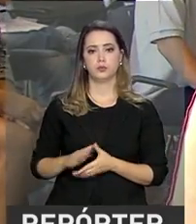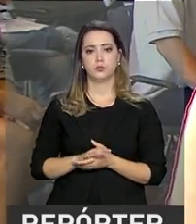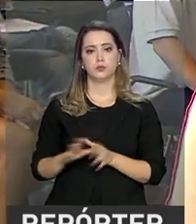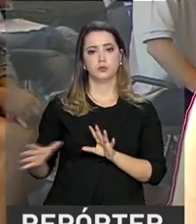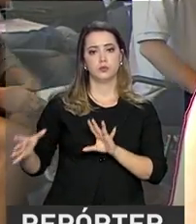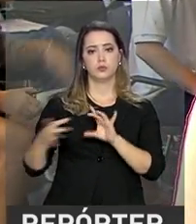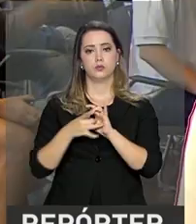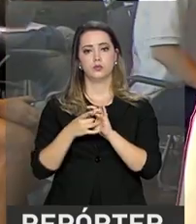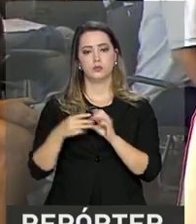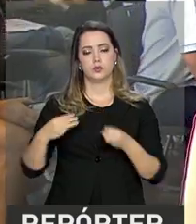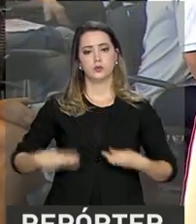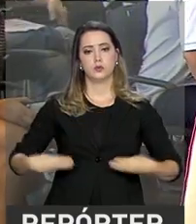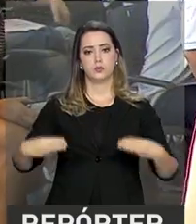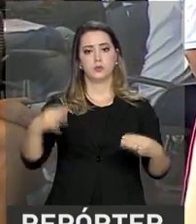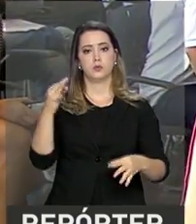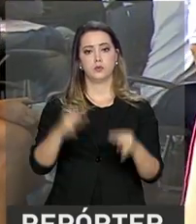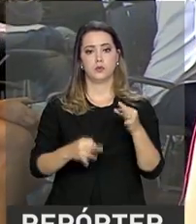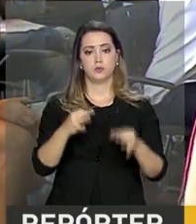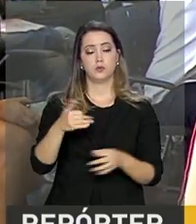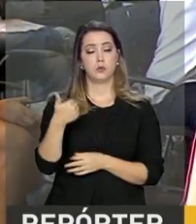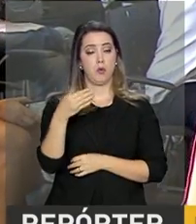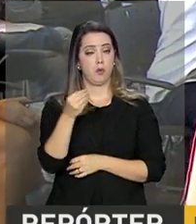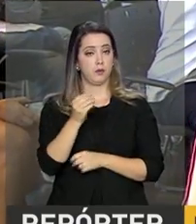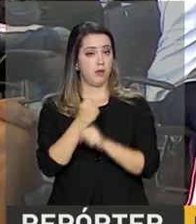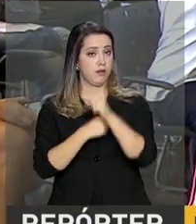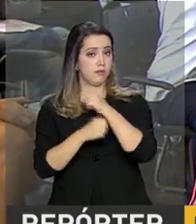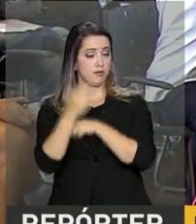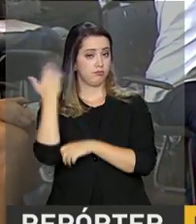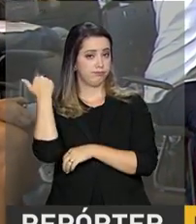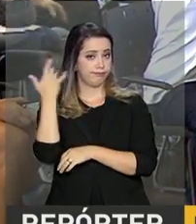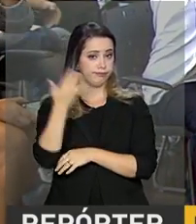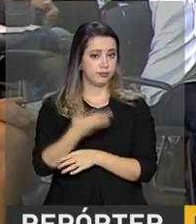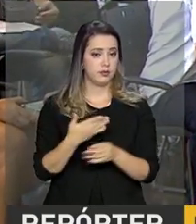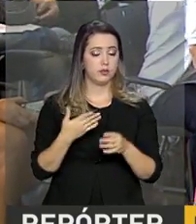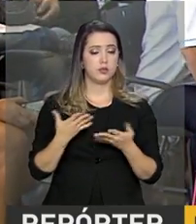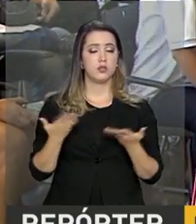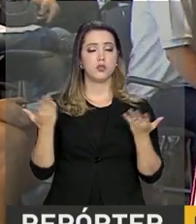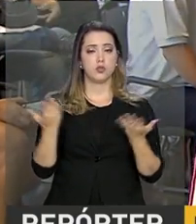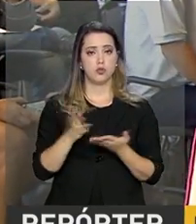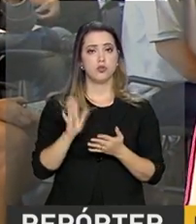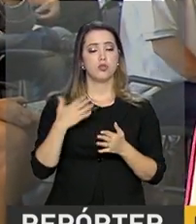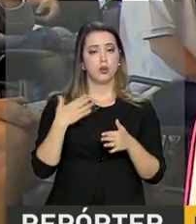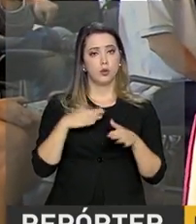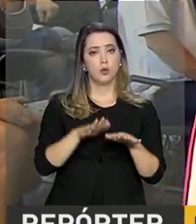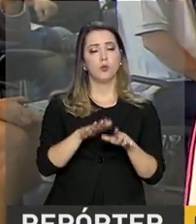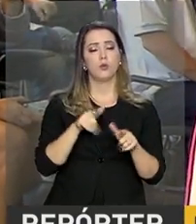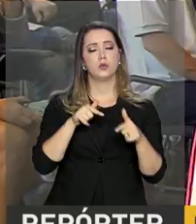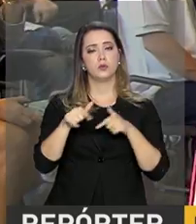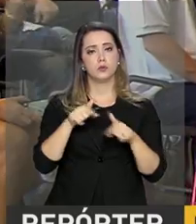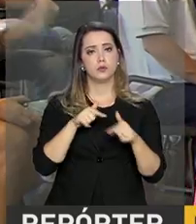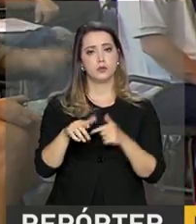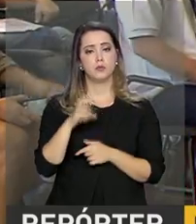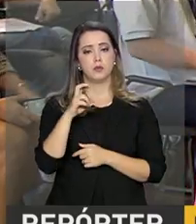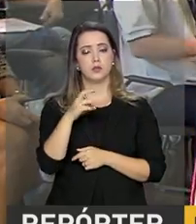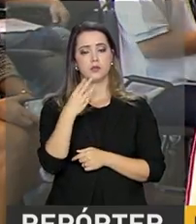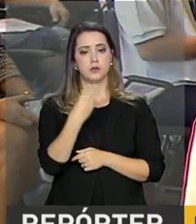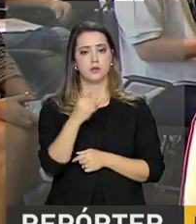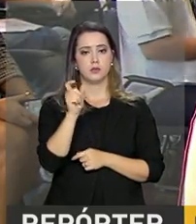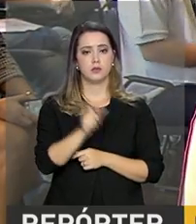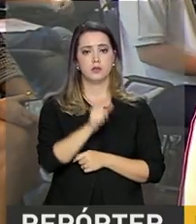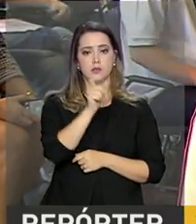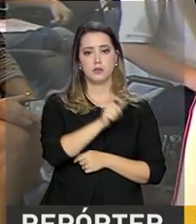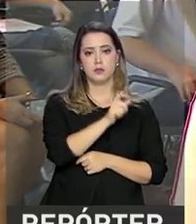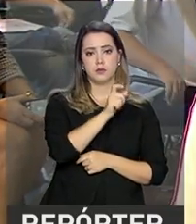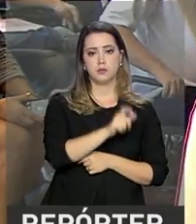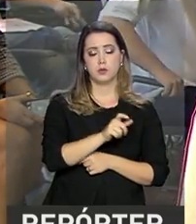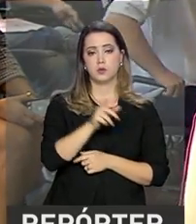APAI e o Ministério da Justiça começou há 10 anos e já colocou no mercado de trabalho 53 pessoas com